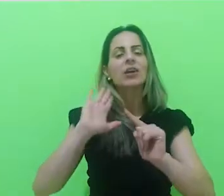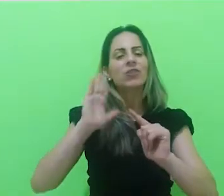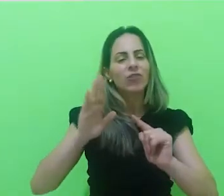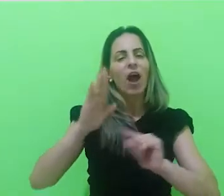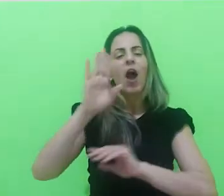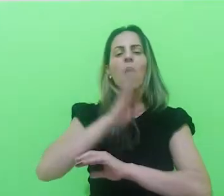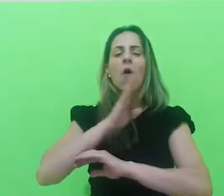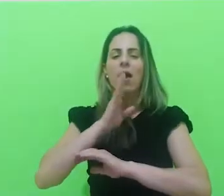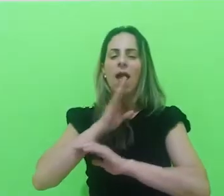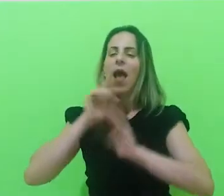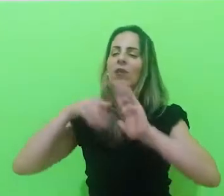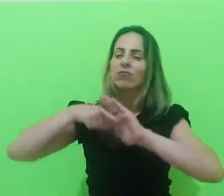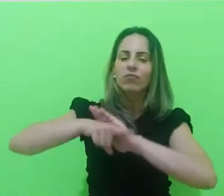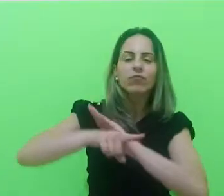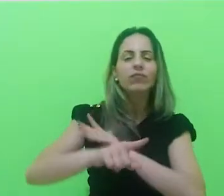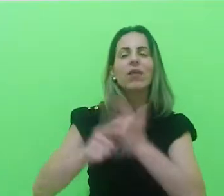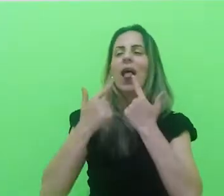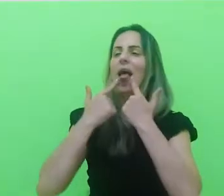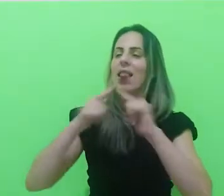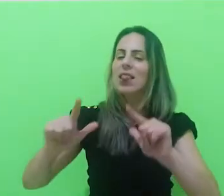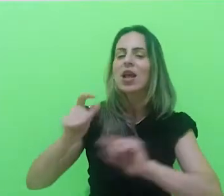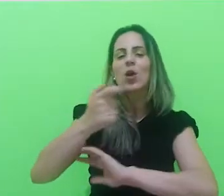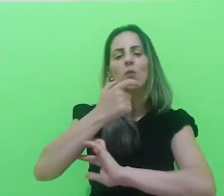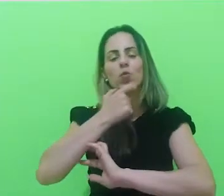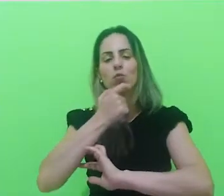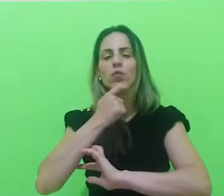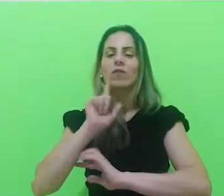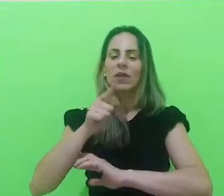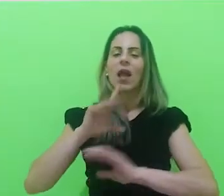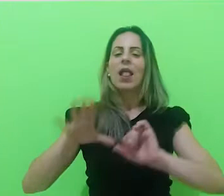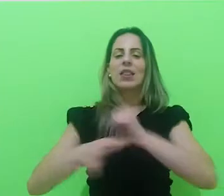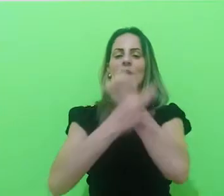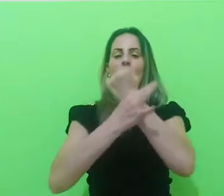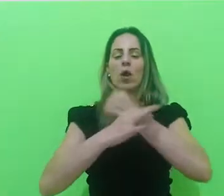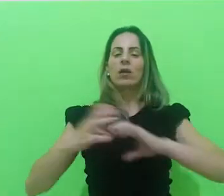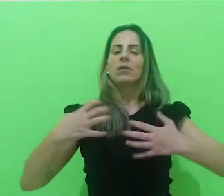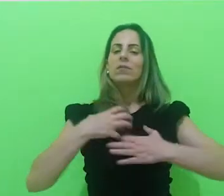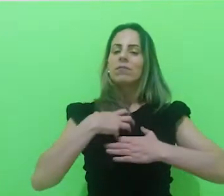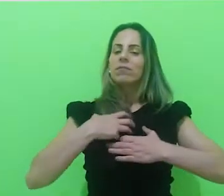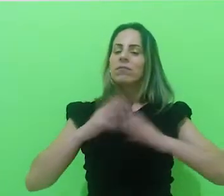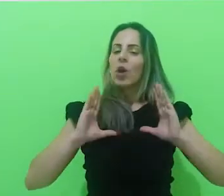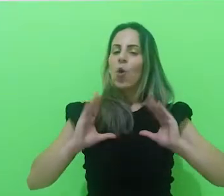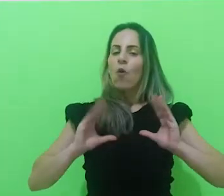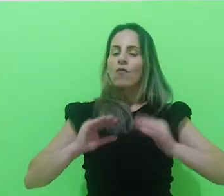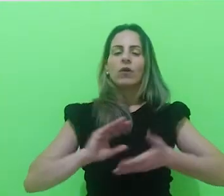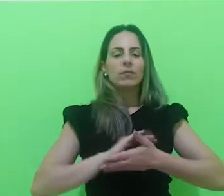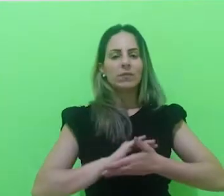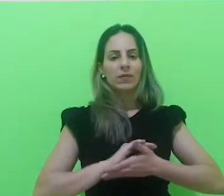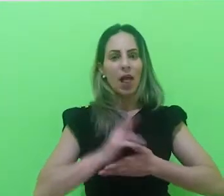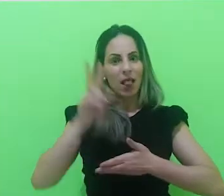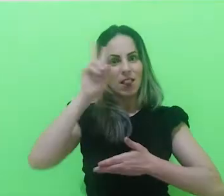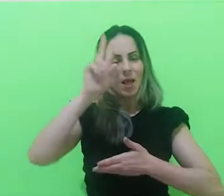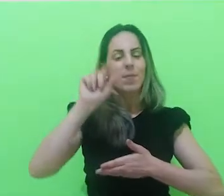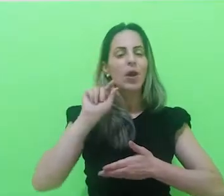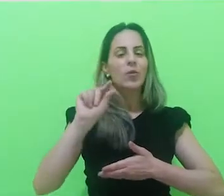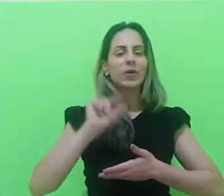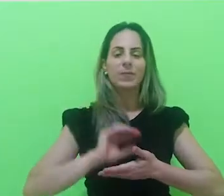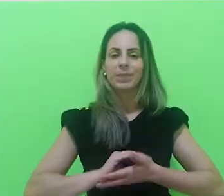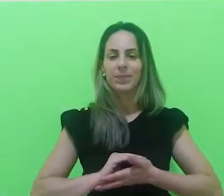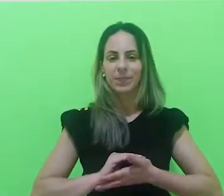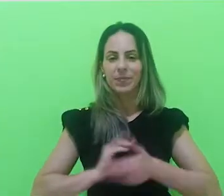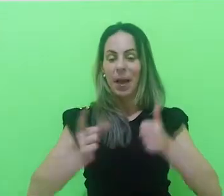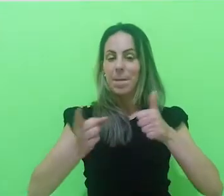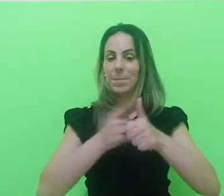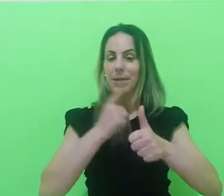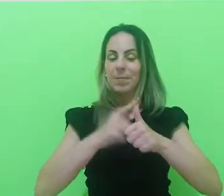você já vai estar seguro, com segurança no que você está falando. Então, vamos recapitular aqui um pouquinho? Quando eu falei para vocês sobre,